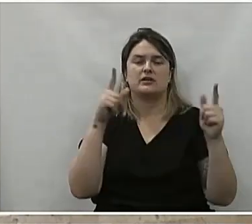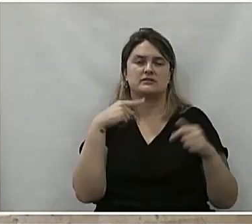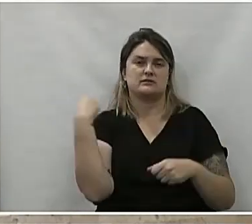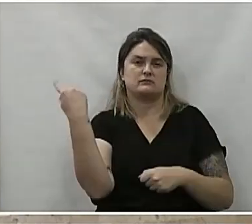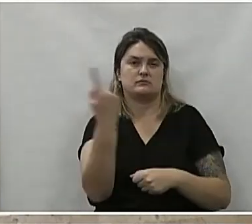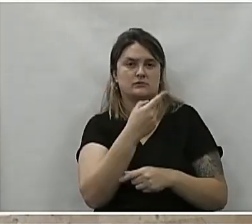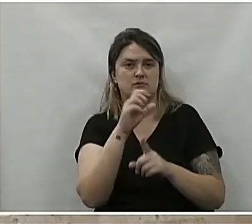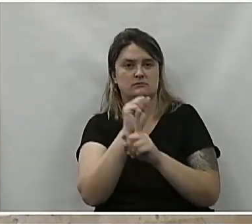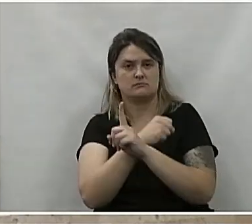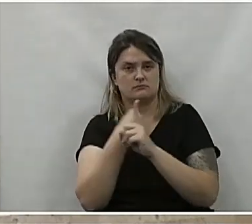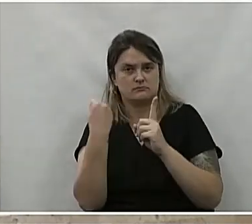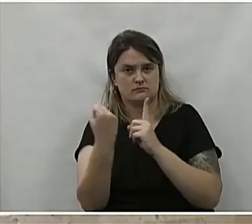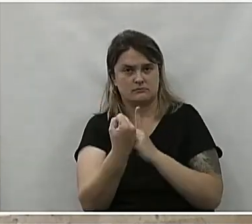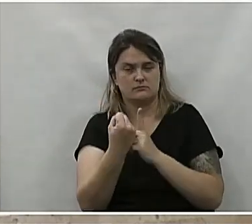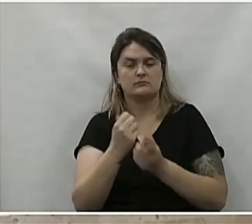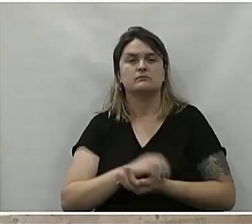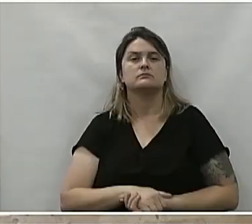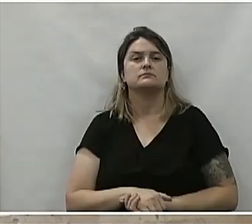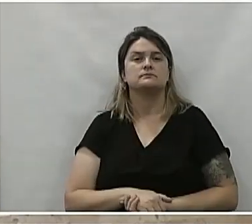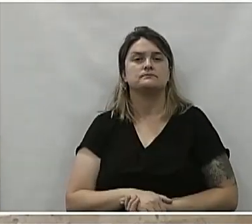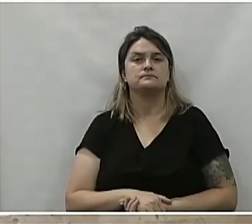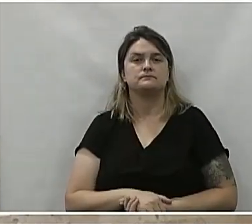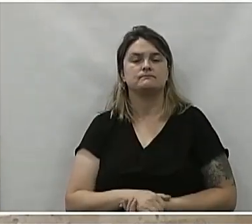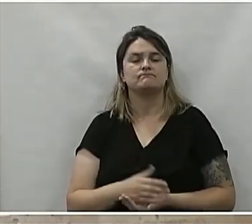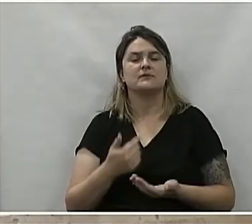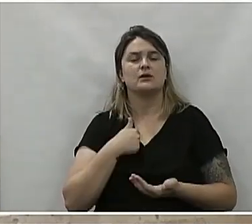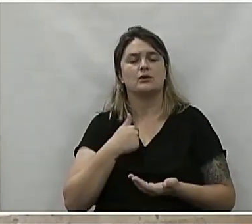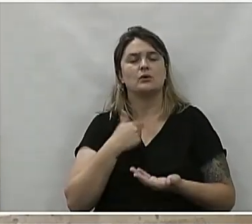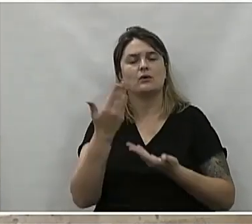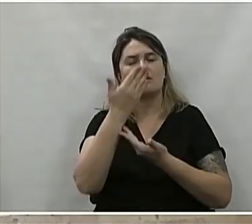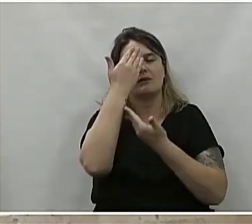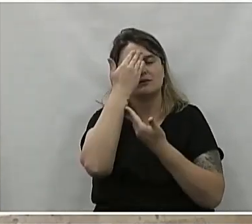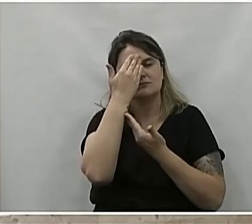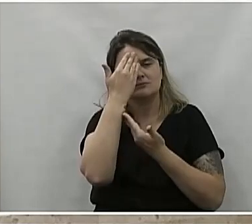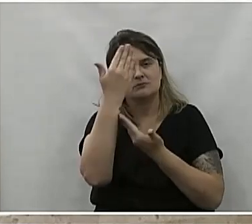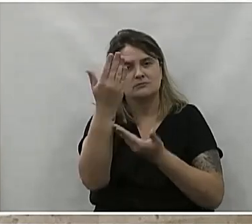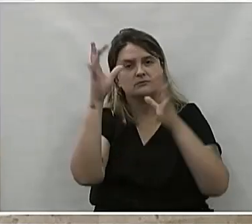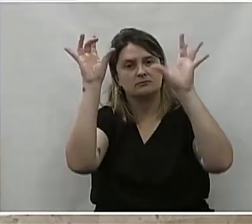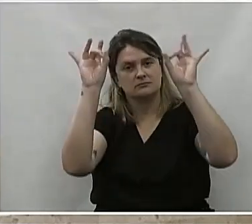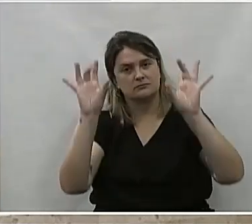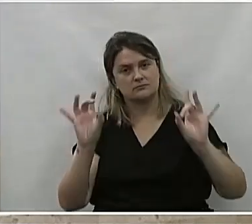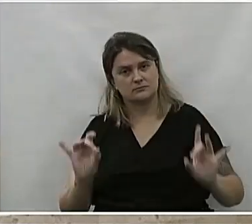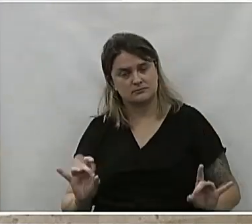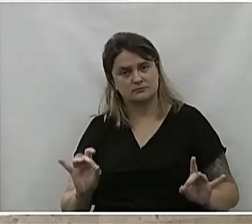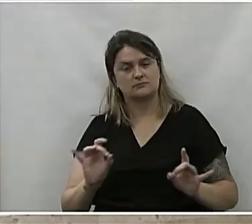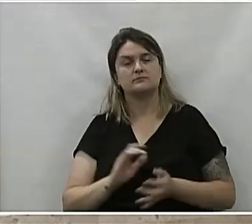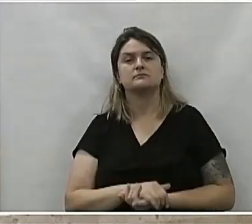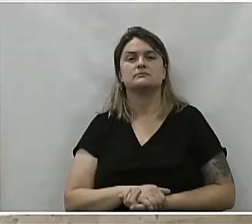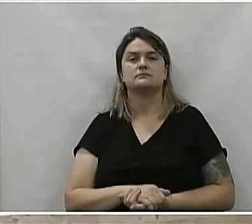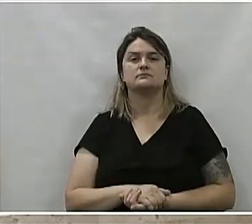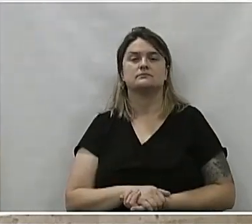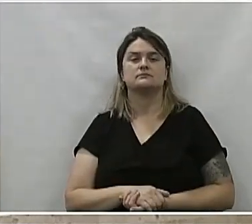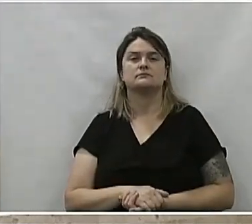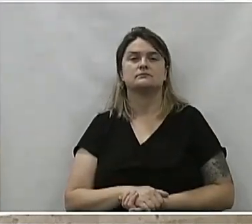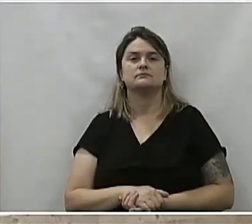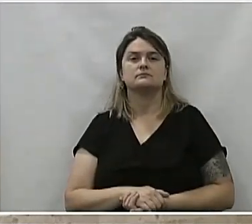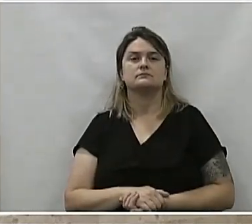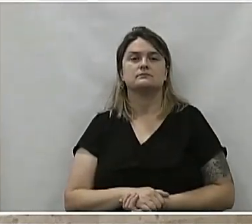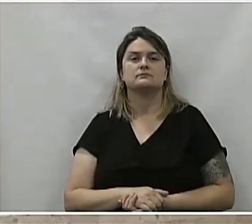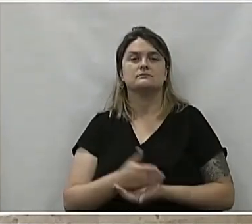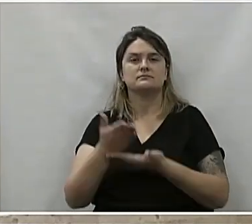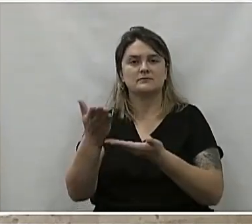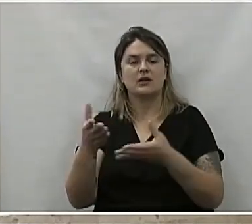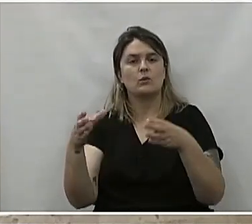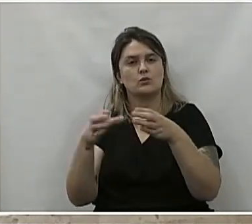Diferença No nosso Dia a dia Então fica aqui Os agradecimentos Desse nobre Vereador A